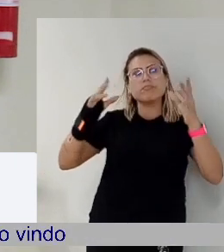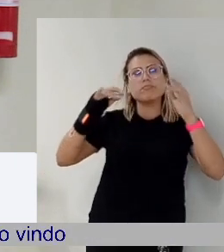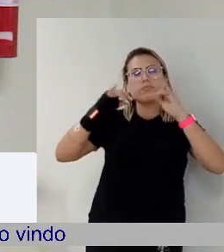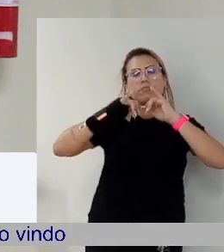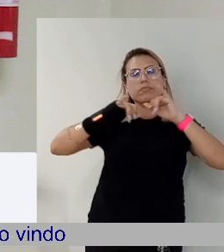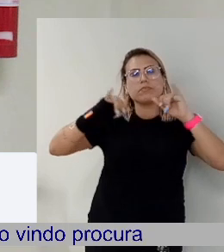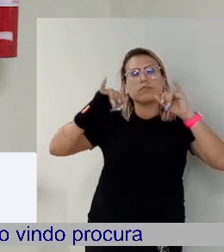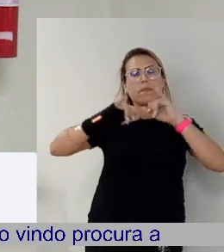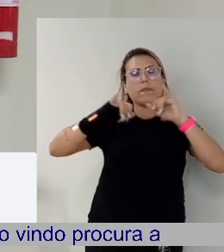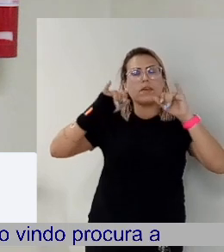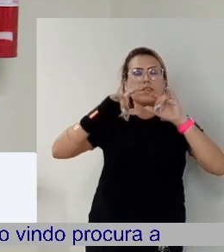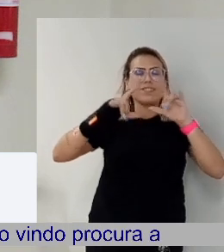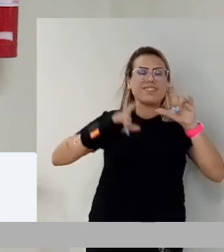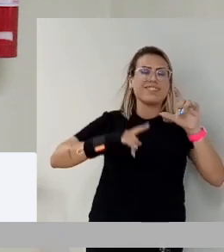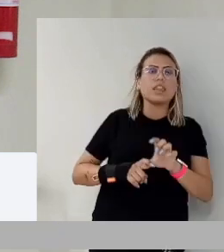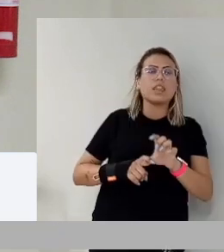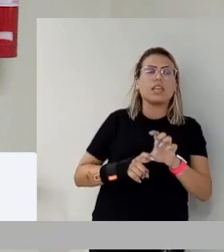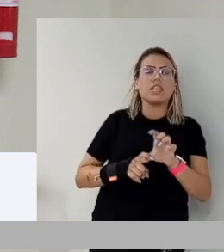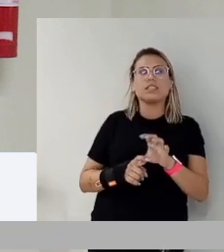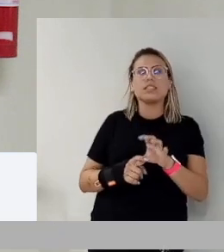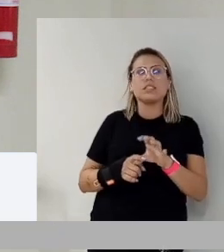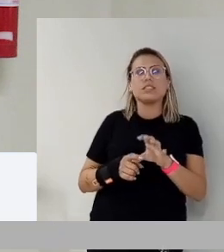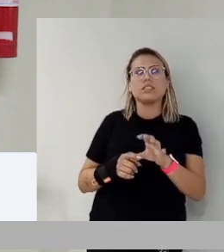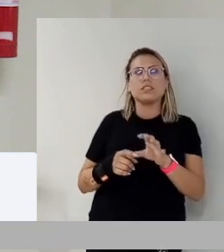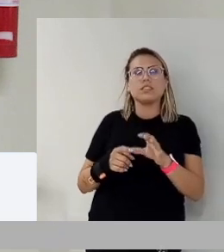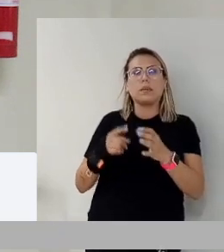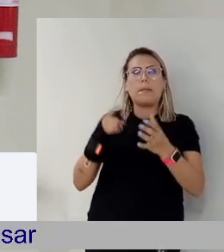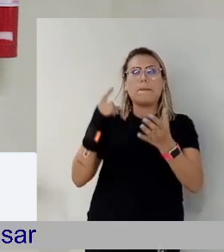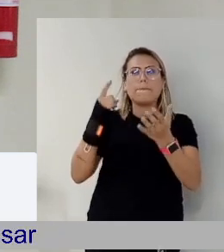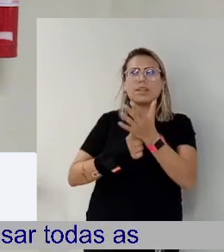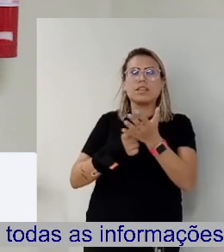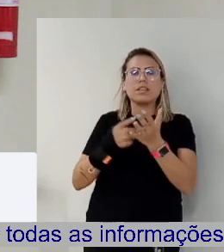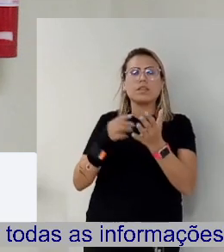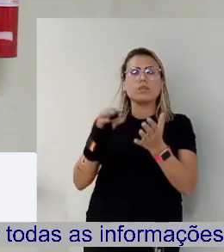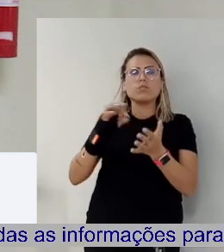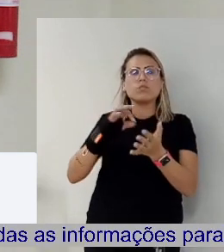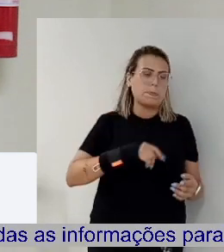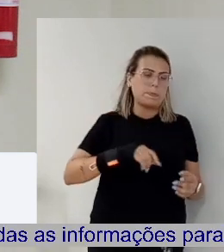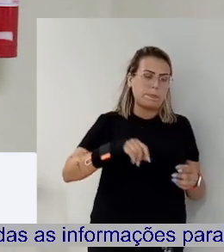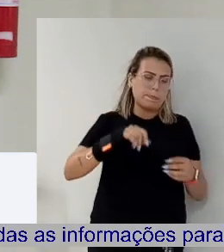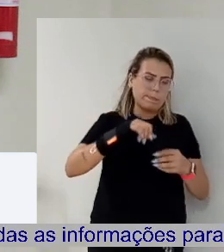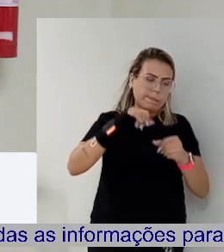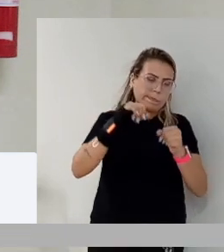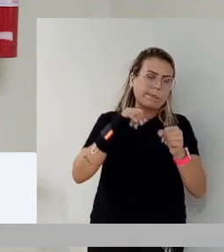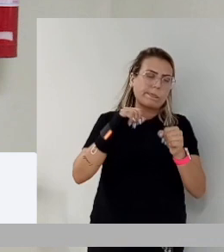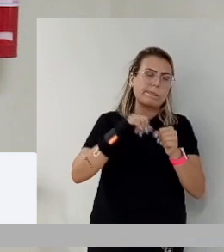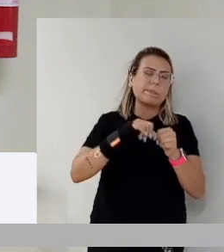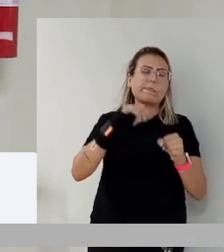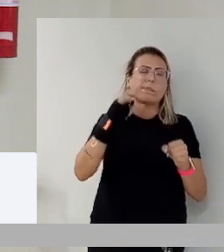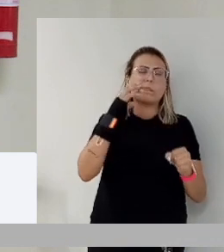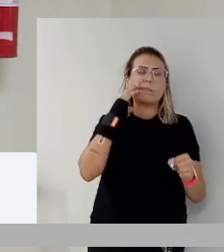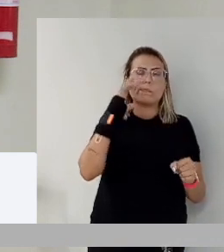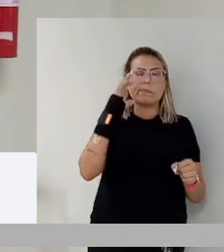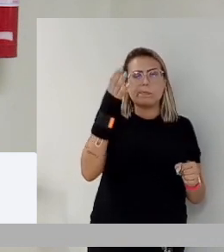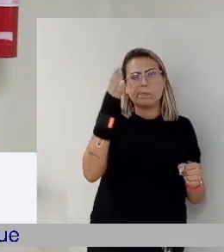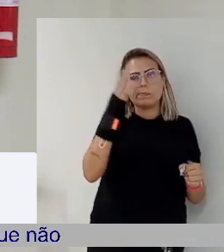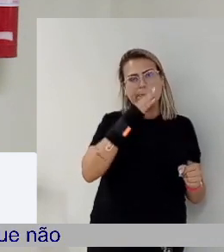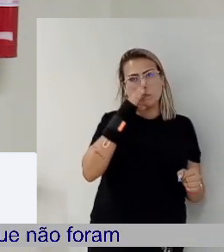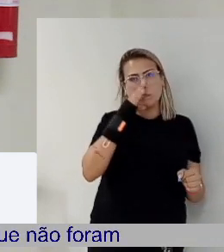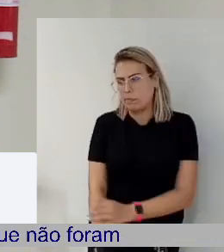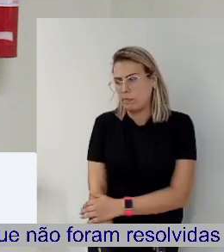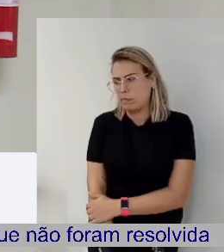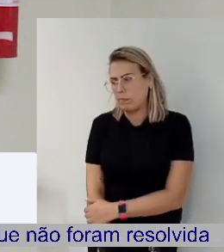pendências dessas terras que não foram resolvidas para que a mesma possa ser resolvida